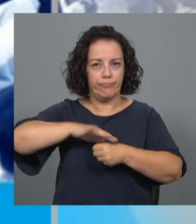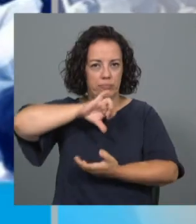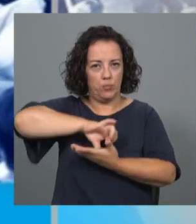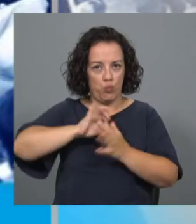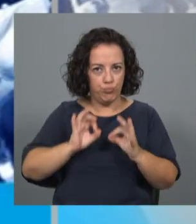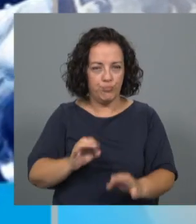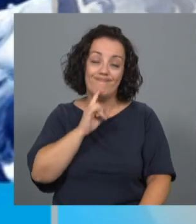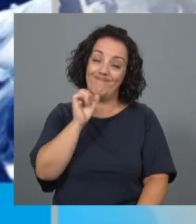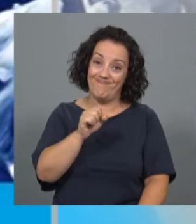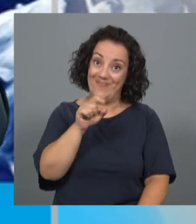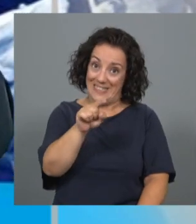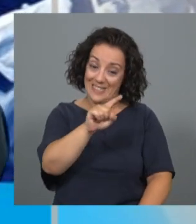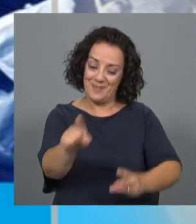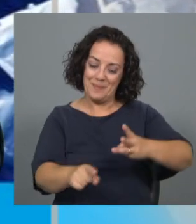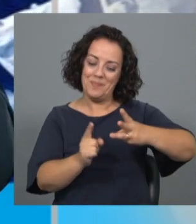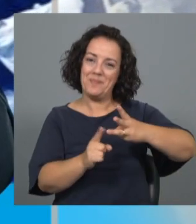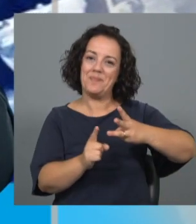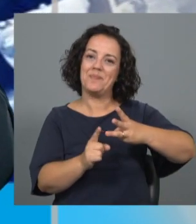era a terceira vertente